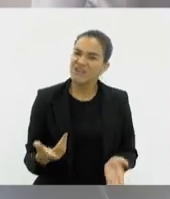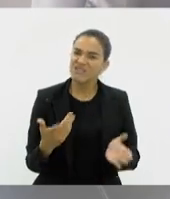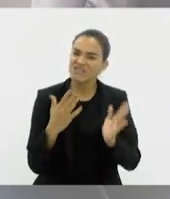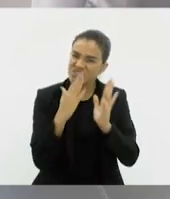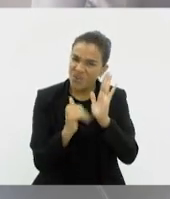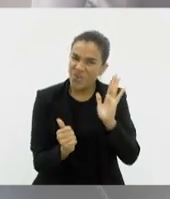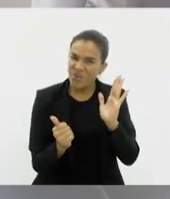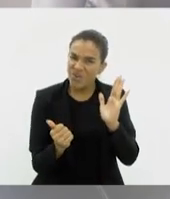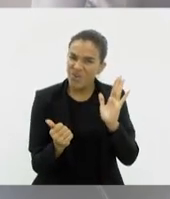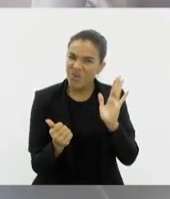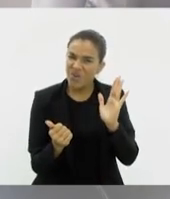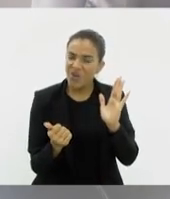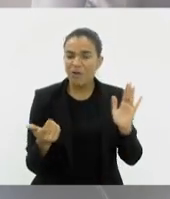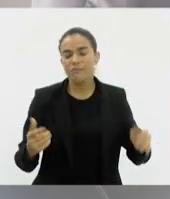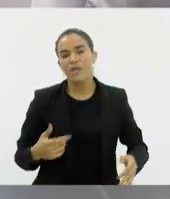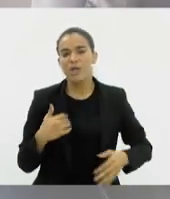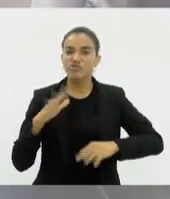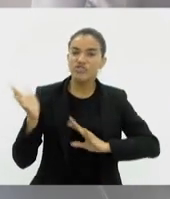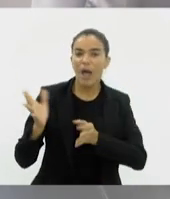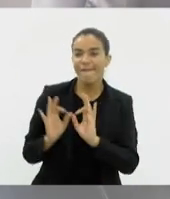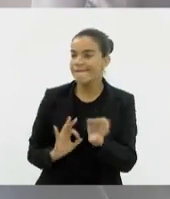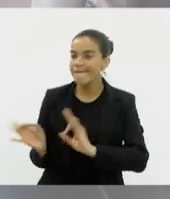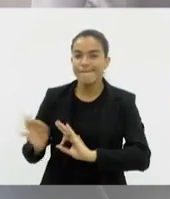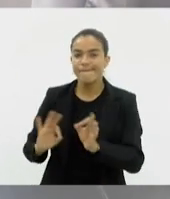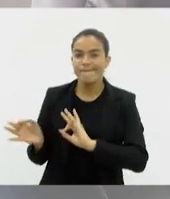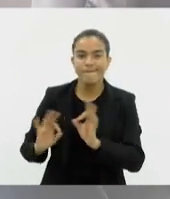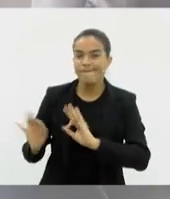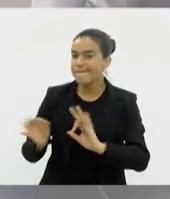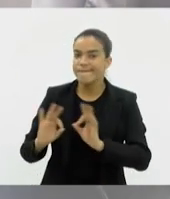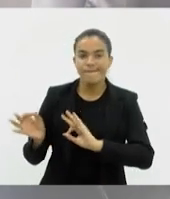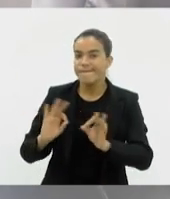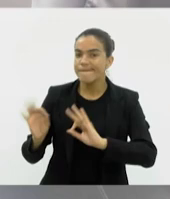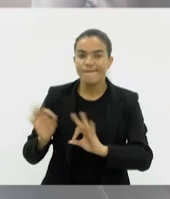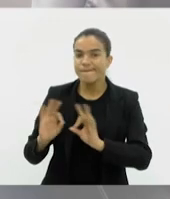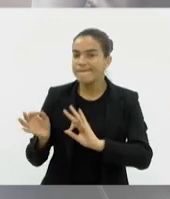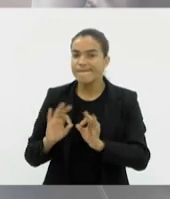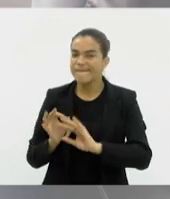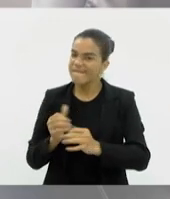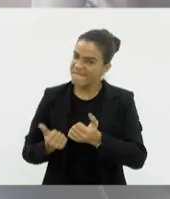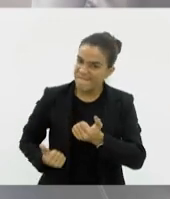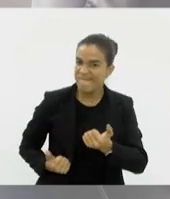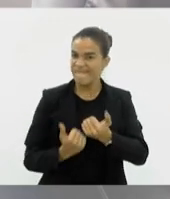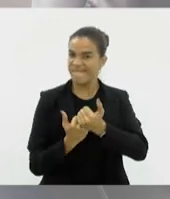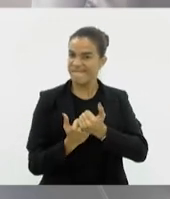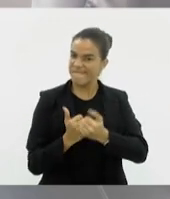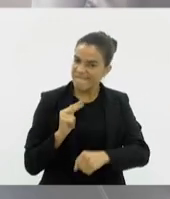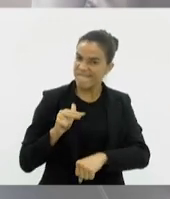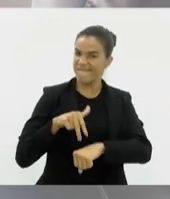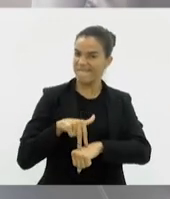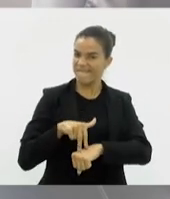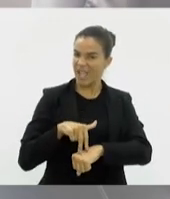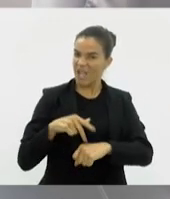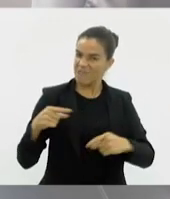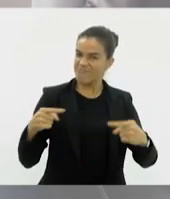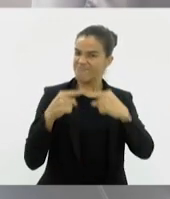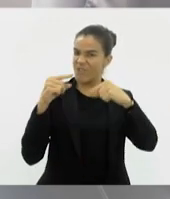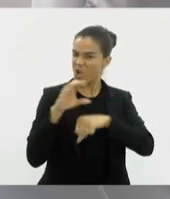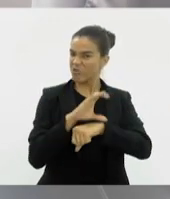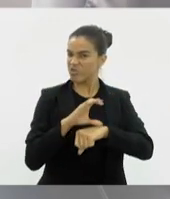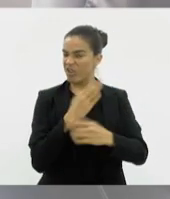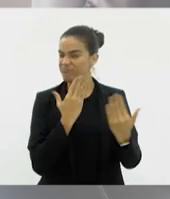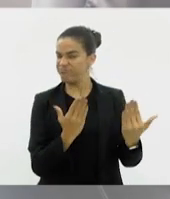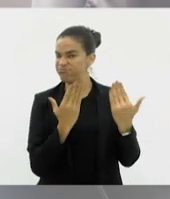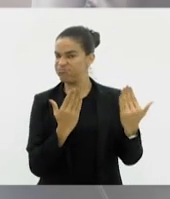O 6? Estava aqui preparado. O 5. O 5 preparado para sustentar essa constitucionalidade duvidosa, mas